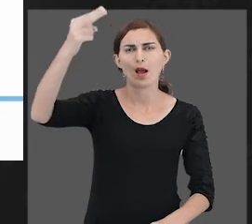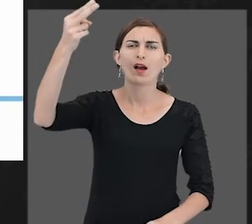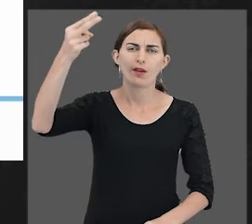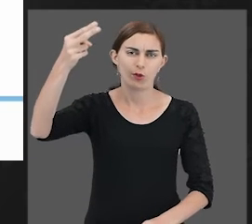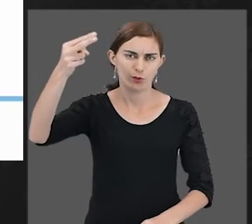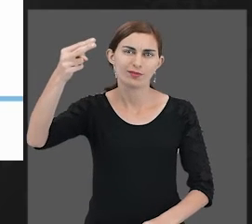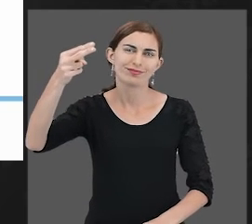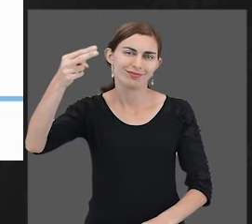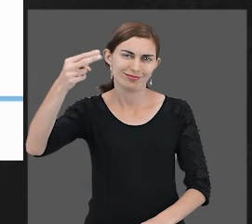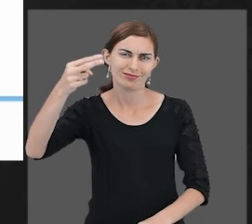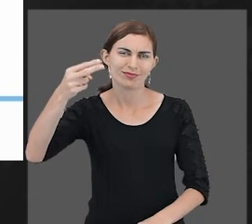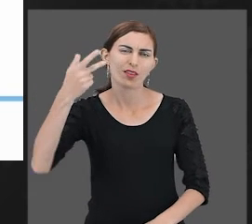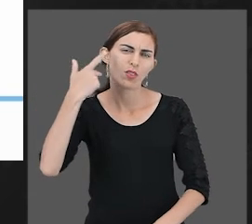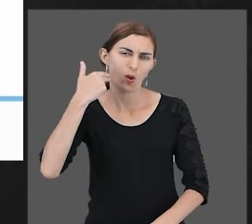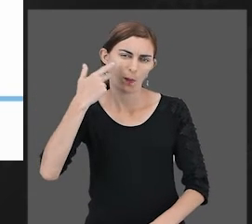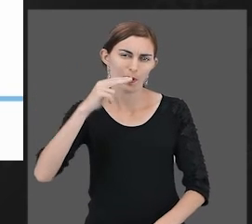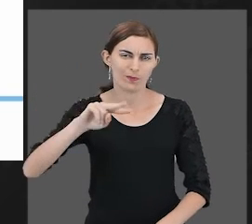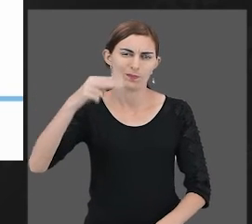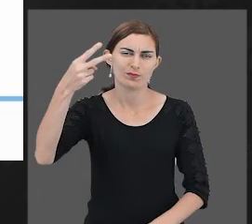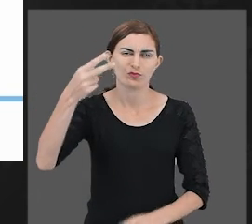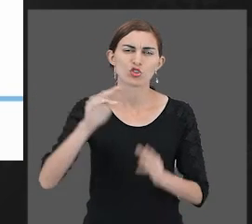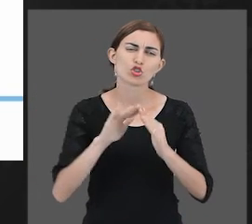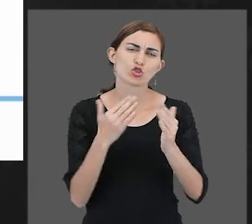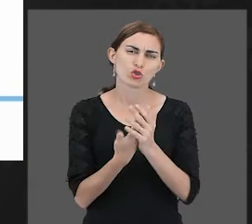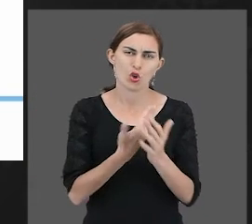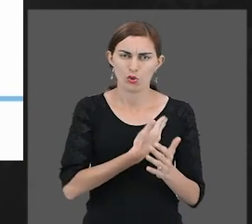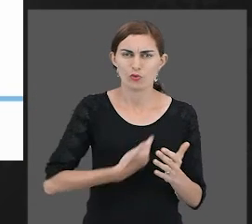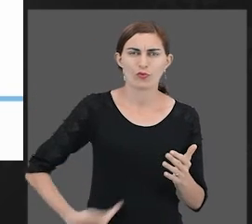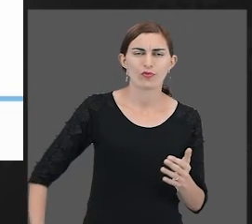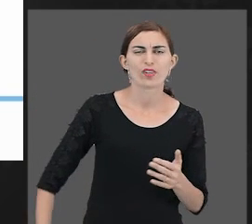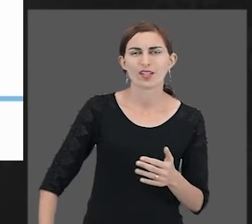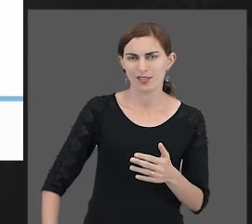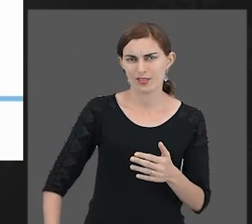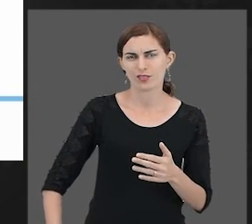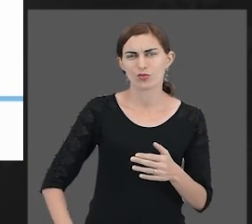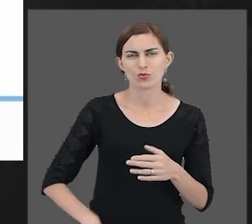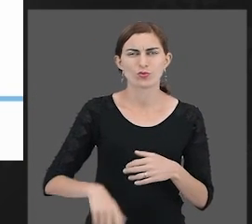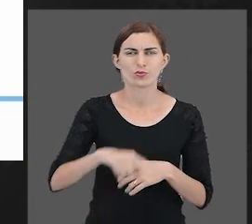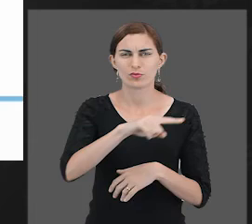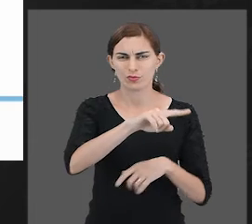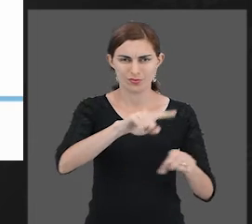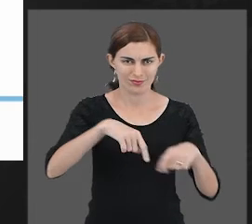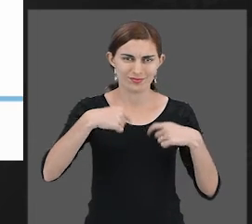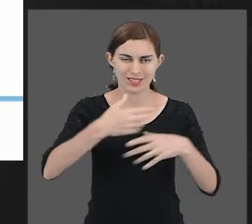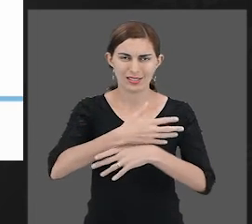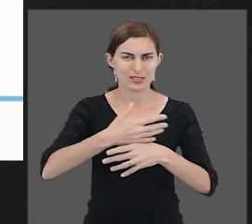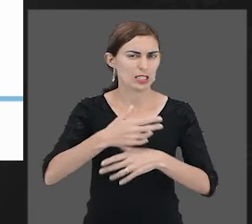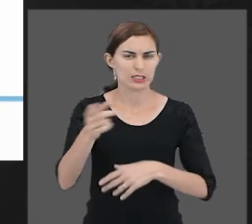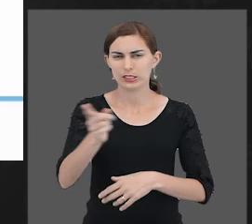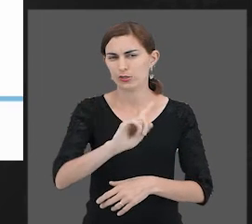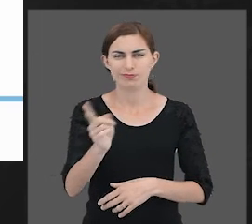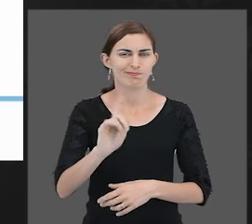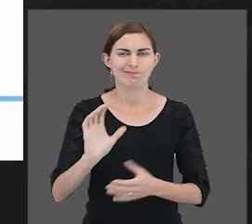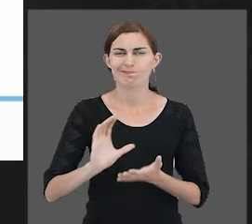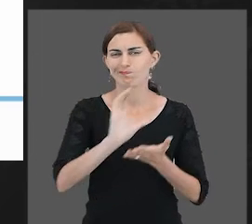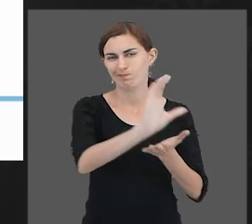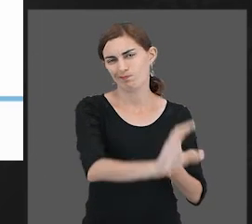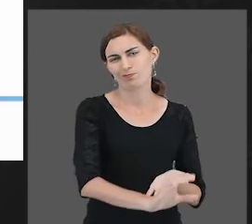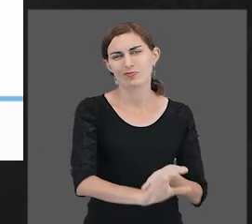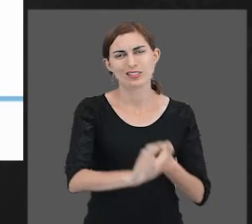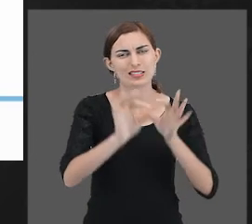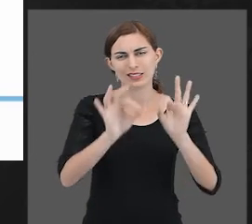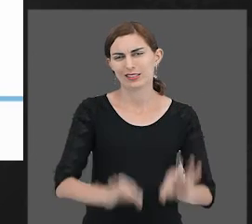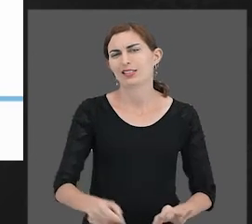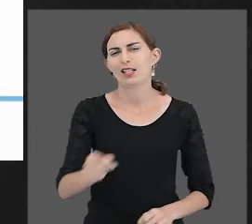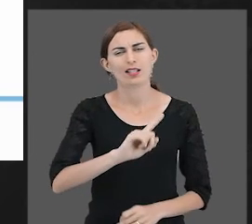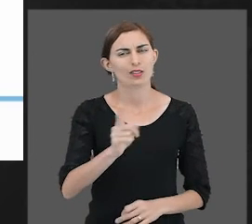educação normal, ok? Escola pública urbana sem unidade executora própria, ele não recebe recurso fixo, ele não